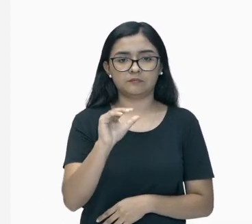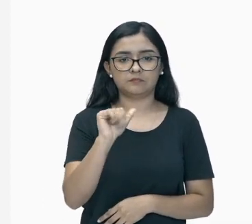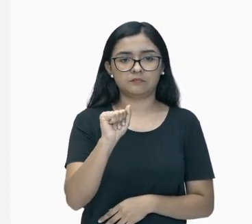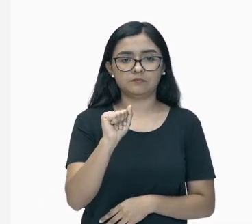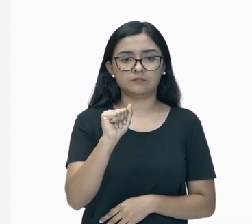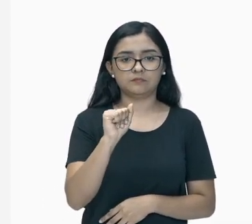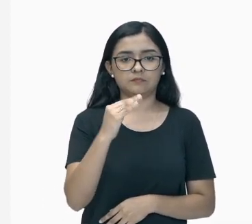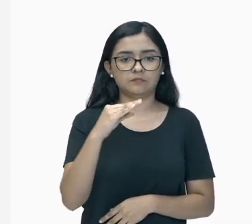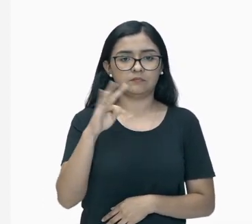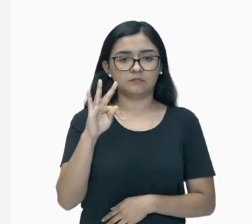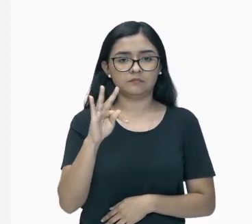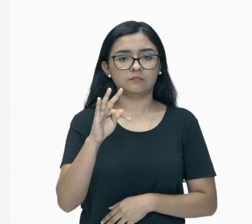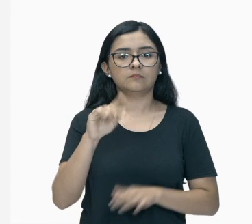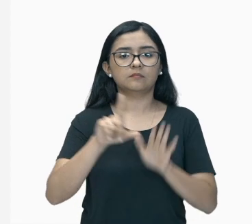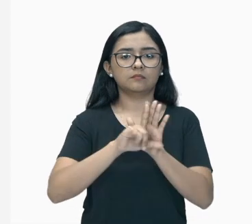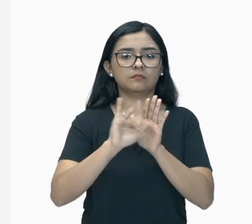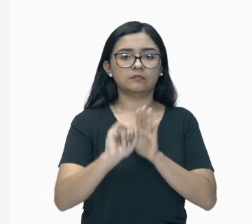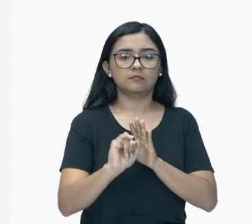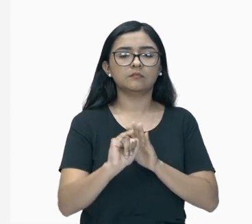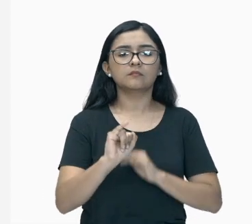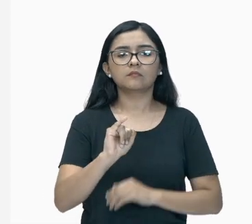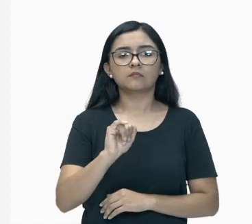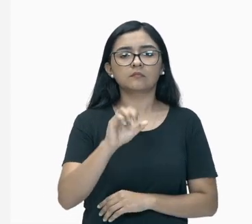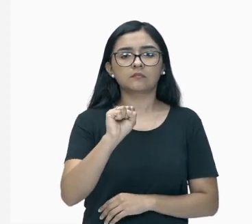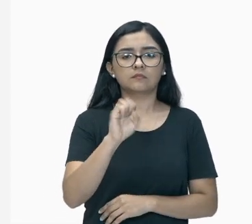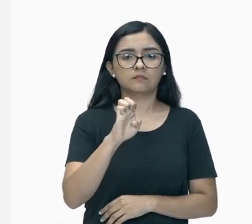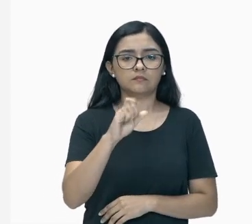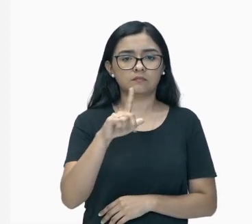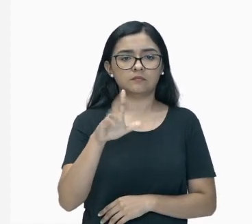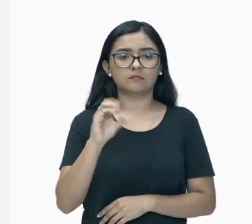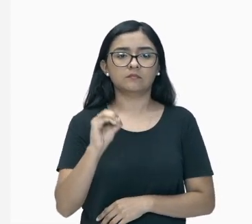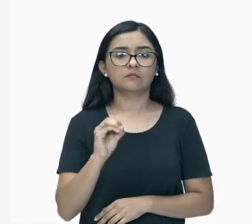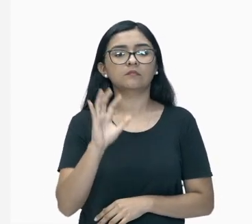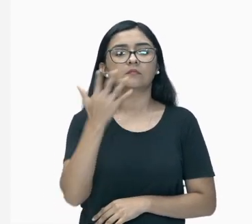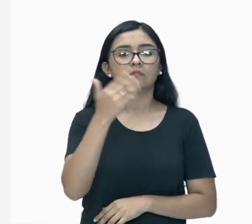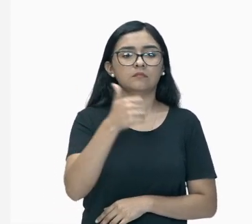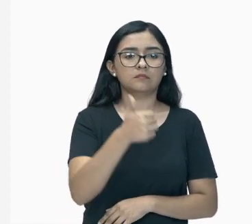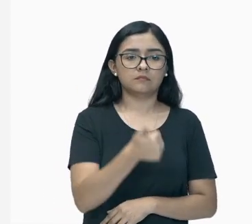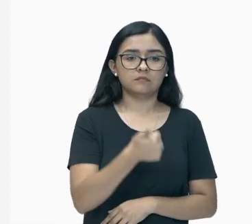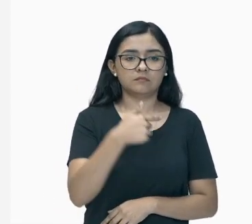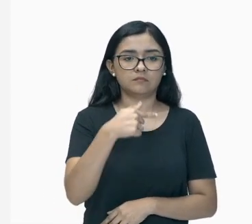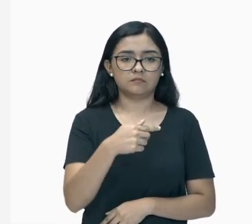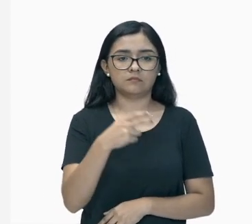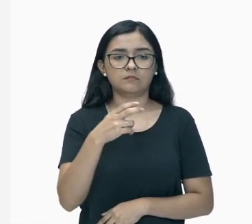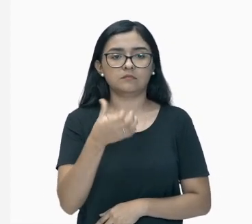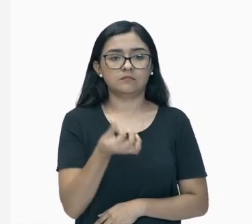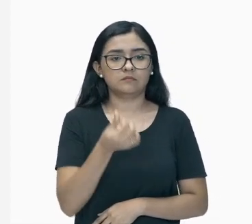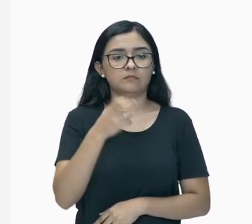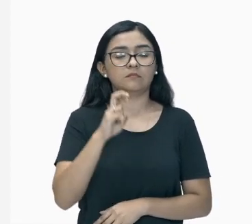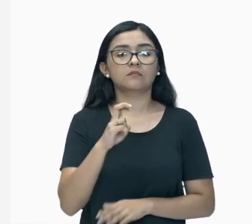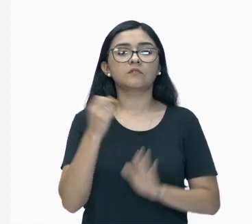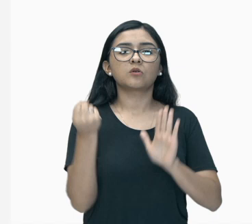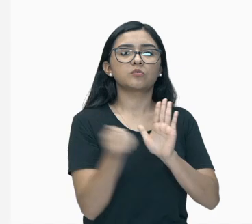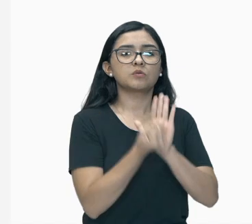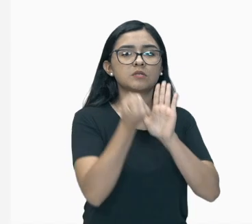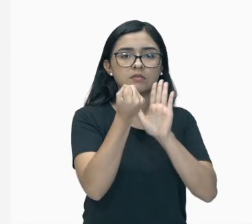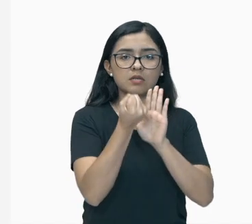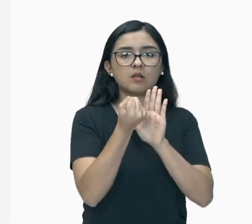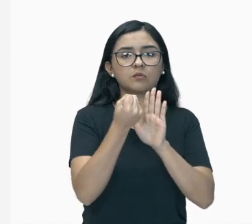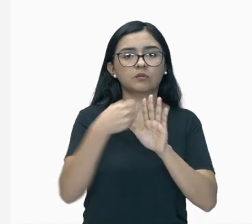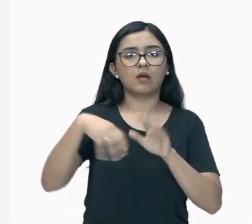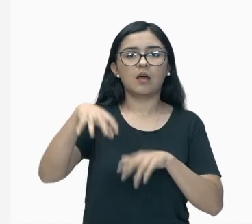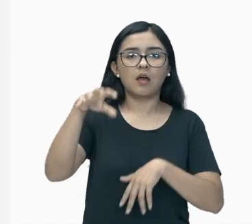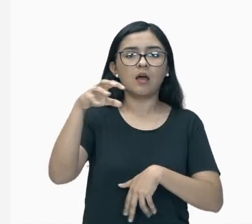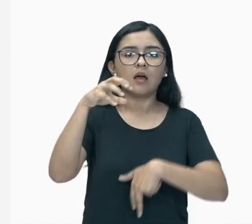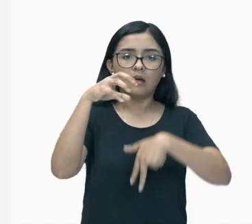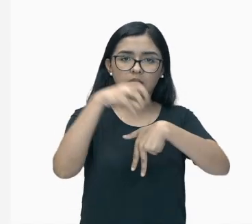Isso aconteceu em 1775, que obrigava a colocação do selo real em todas as mercadorias que circulavam